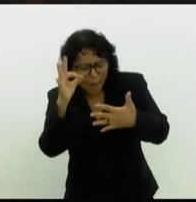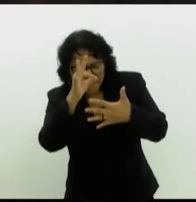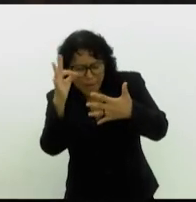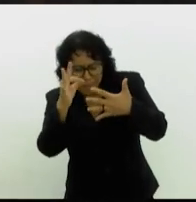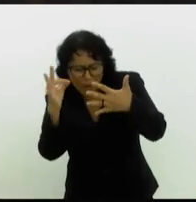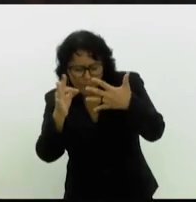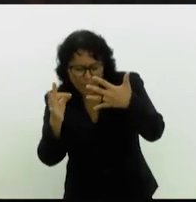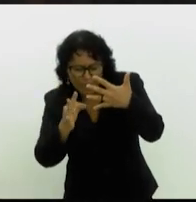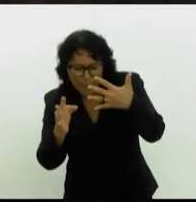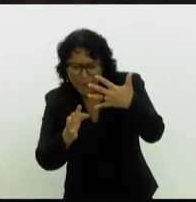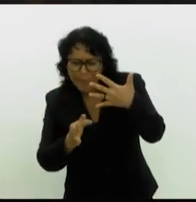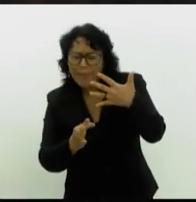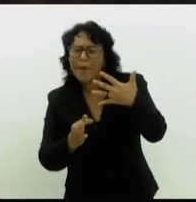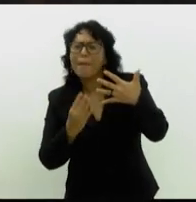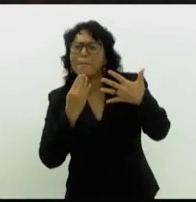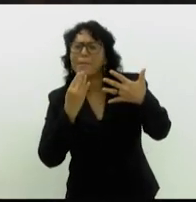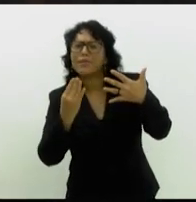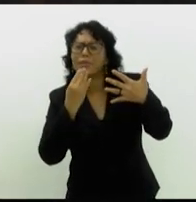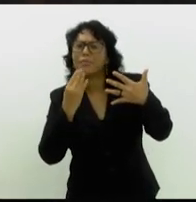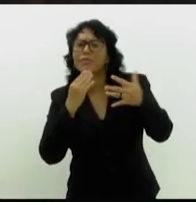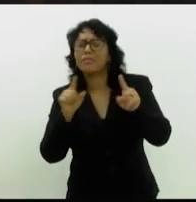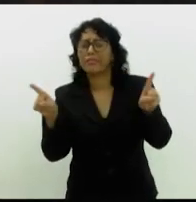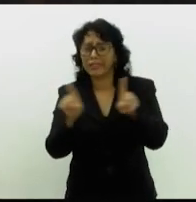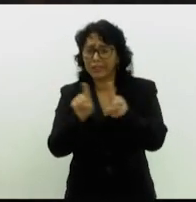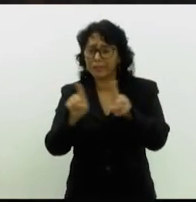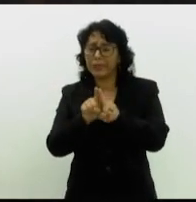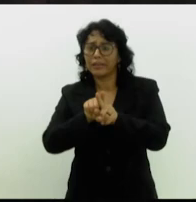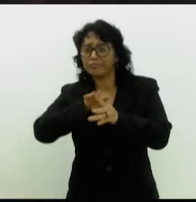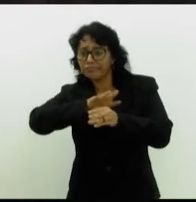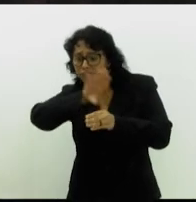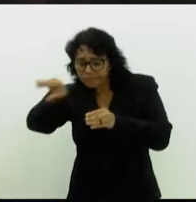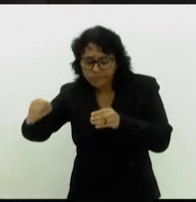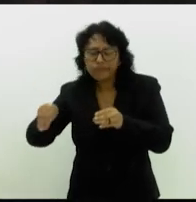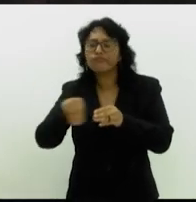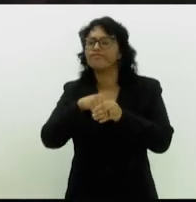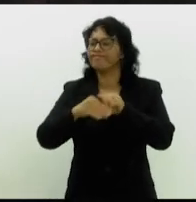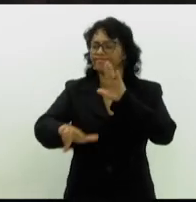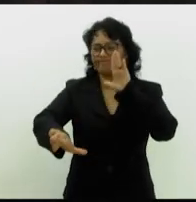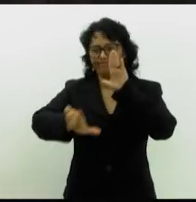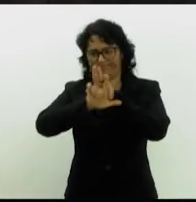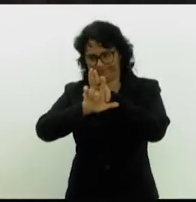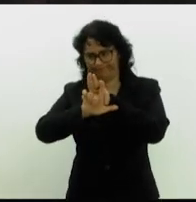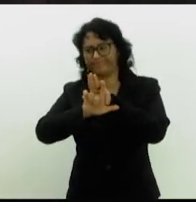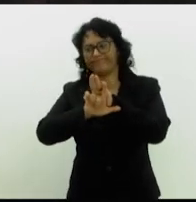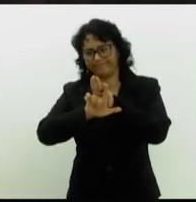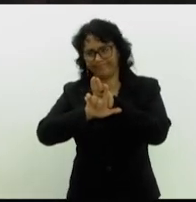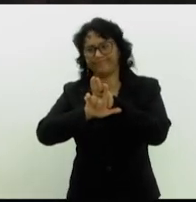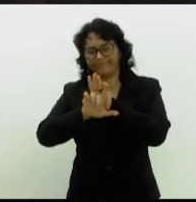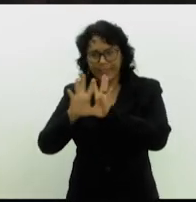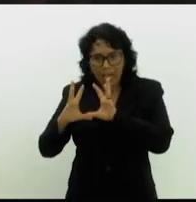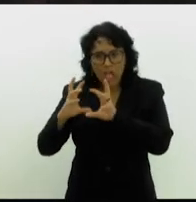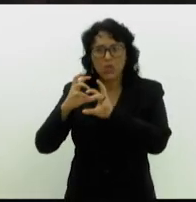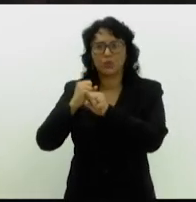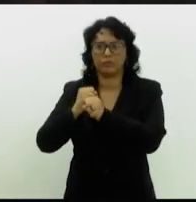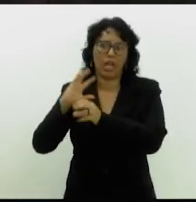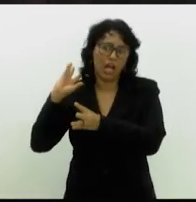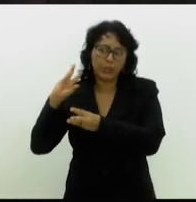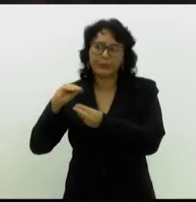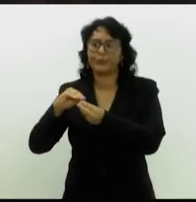em lei complementar editada pelo governo federal e